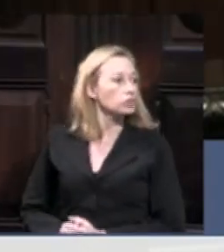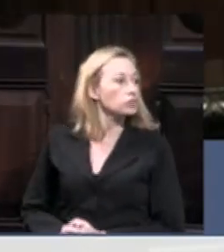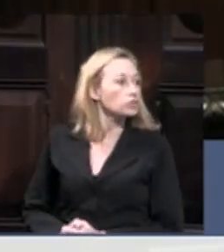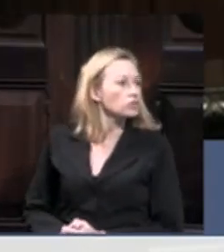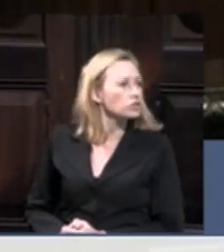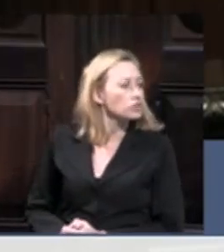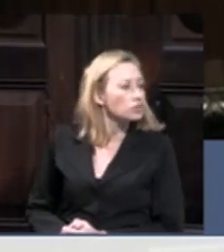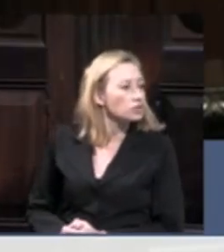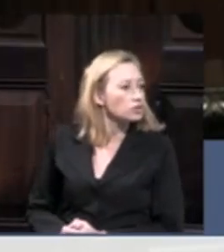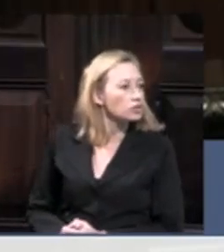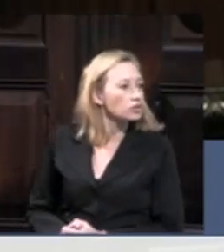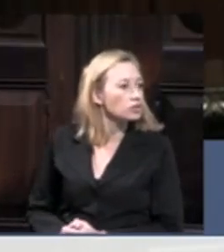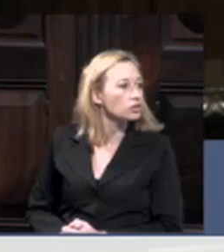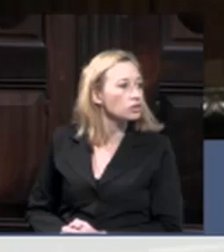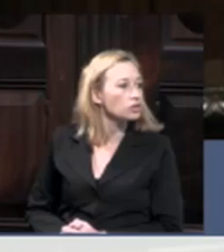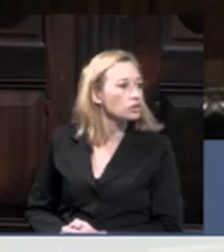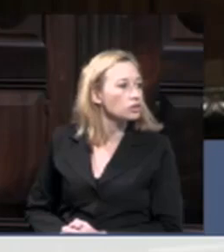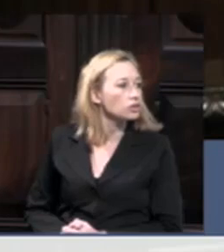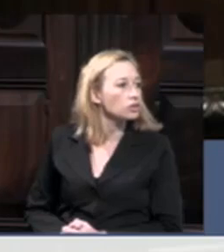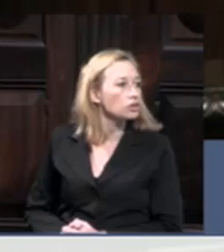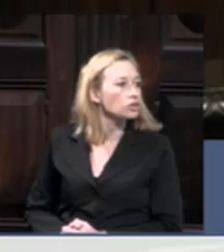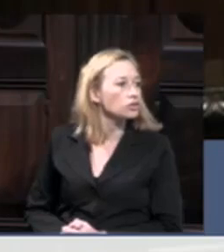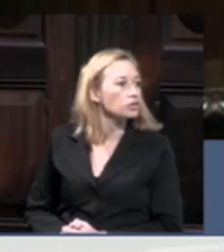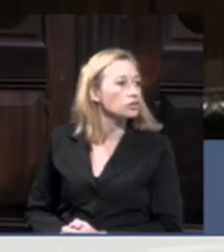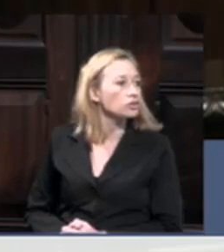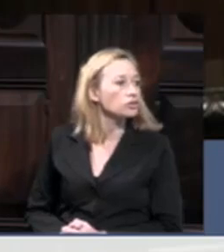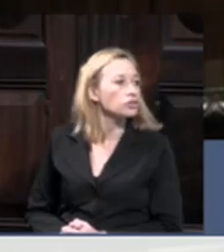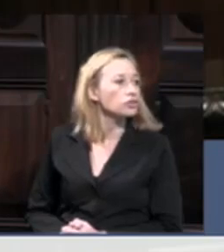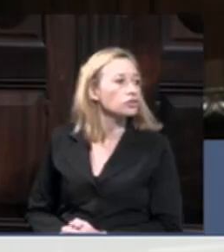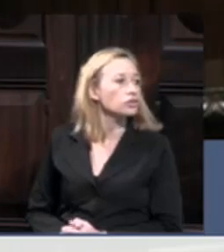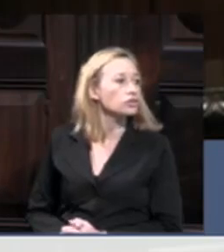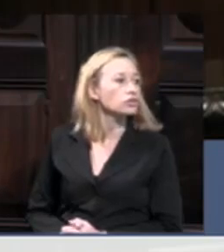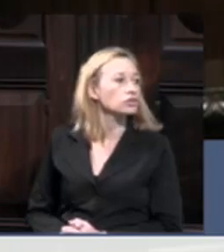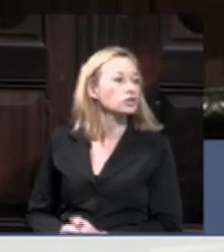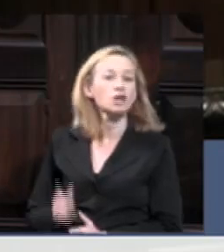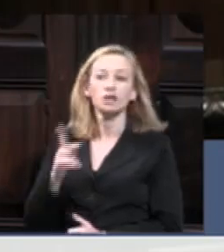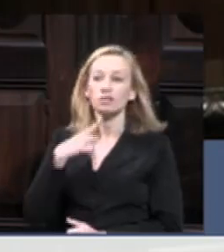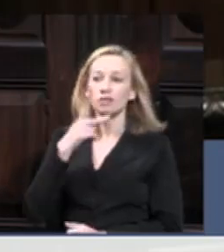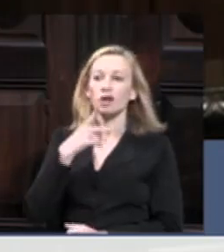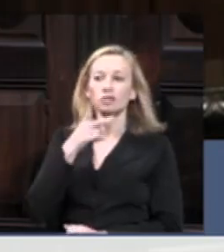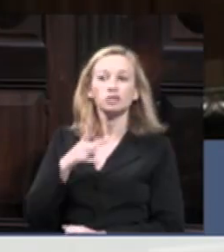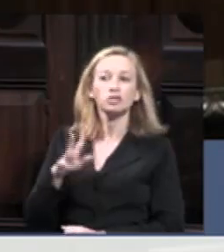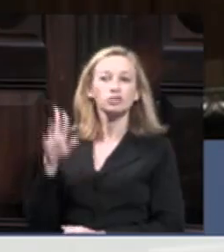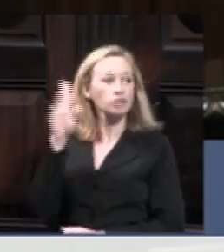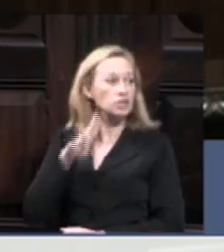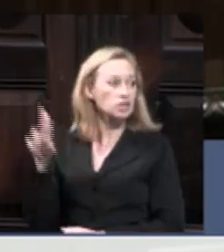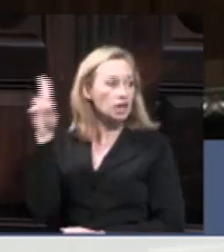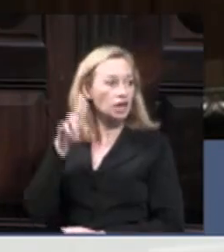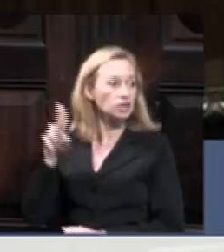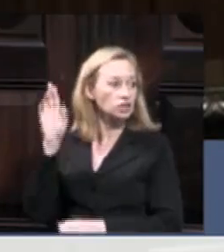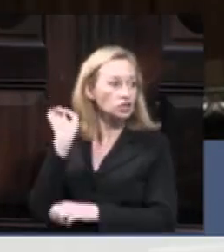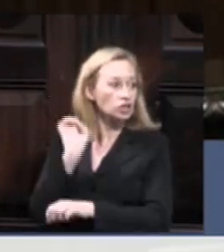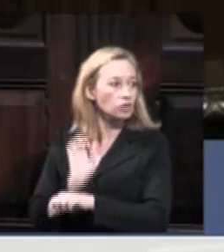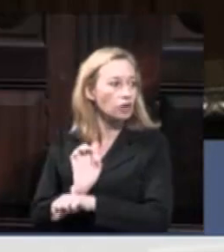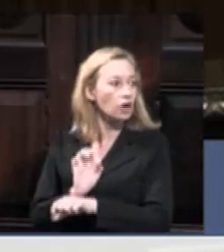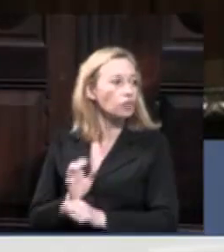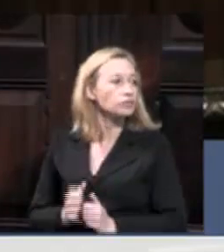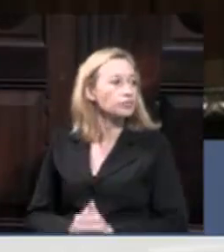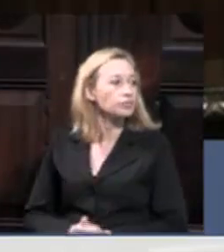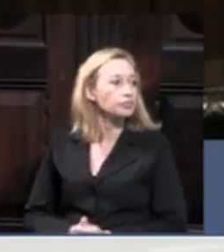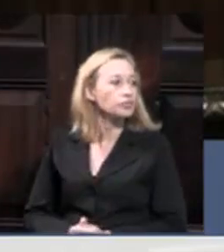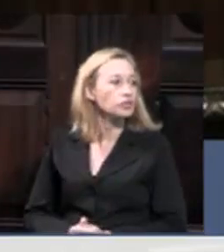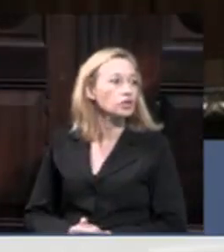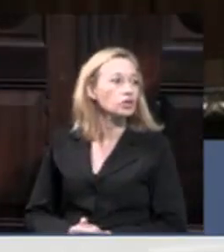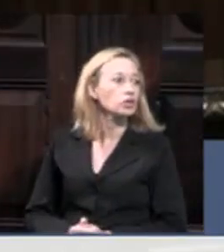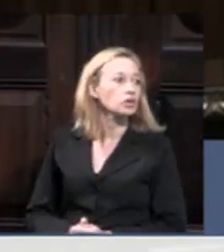famigerados duodécimos para as universidades estaduais, vale dizer, ao